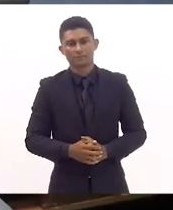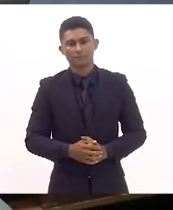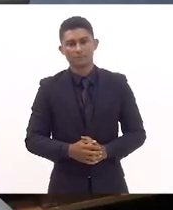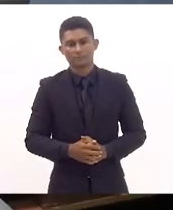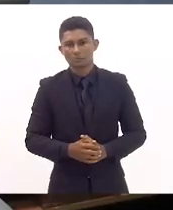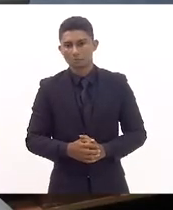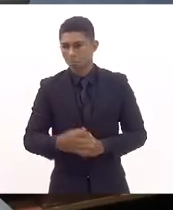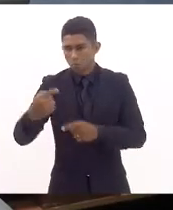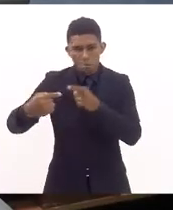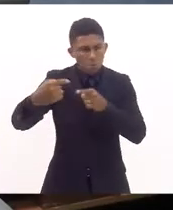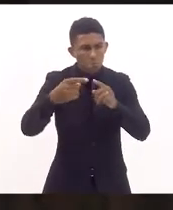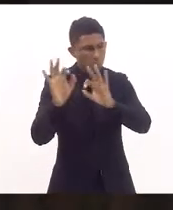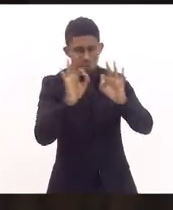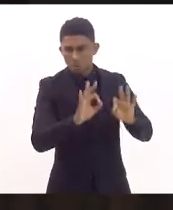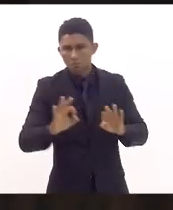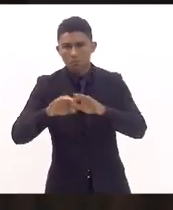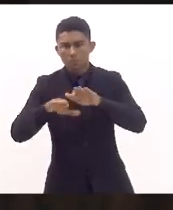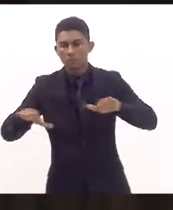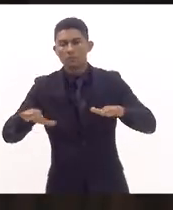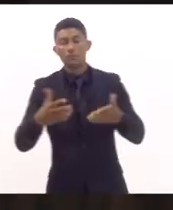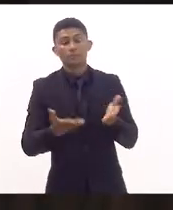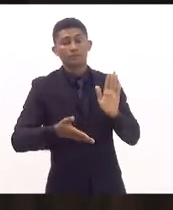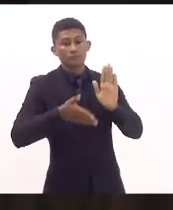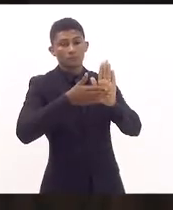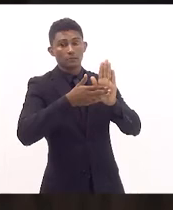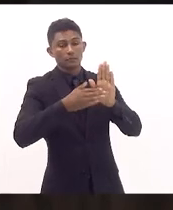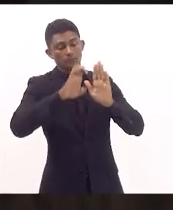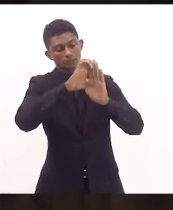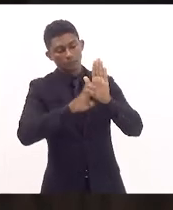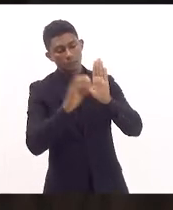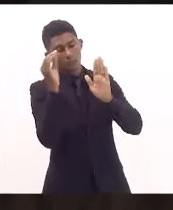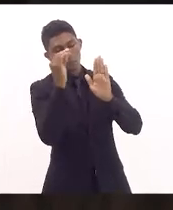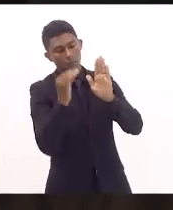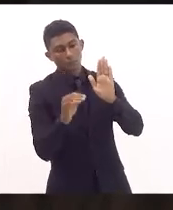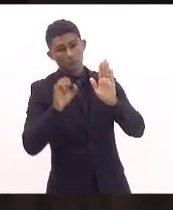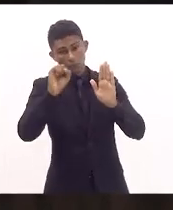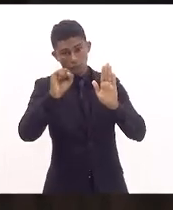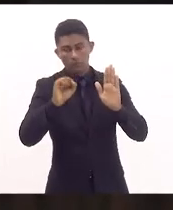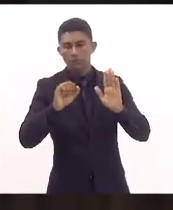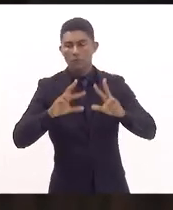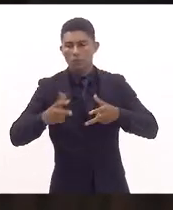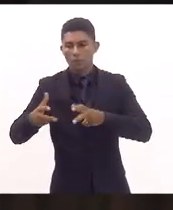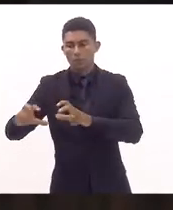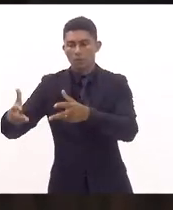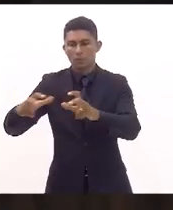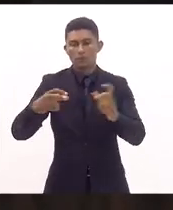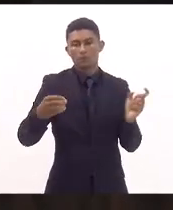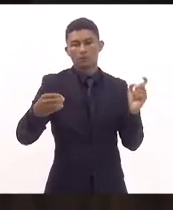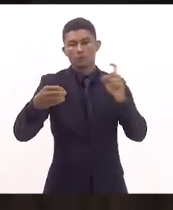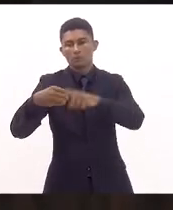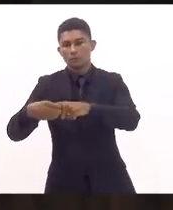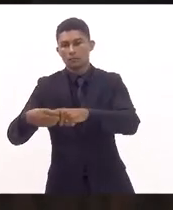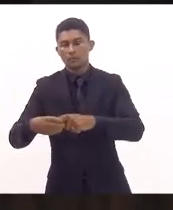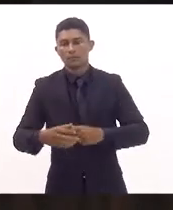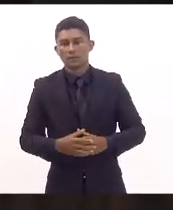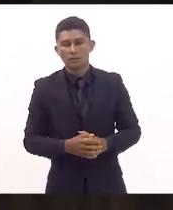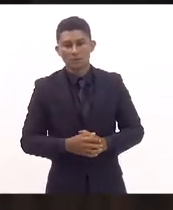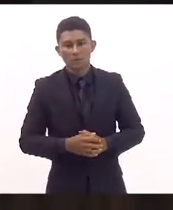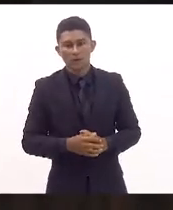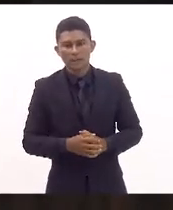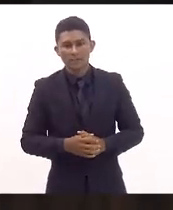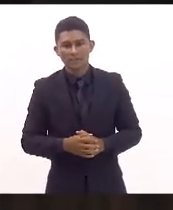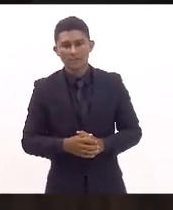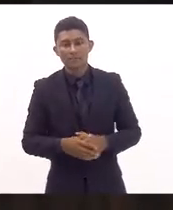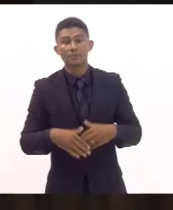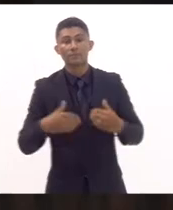Não havendo quem queira discutir, encerrada a discussão, a presente proposta recebeu 8 emendas e retorna às comissões. Em tramitação ordinária, em